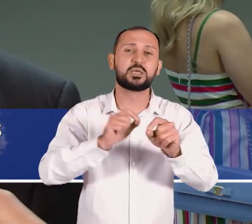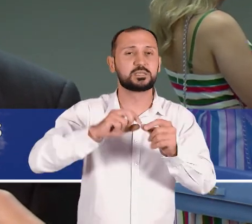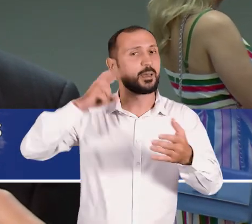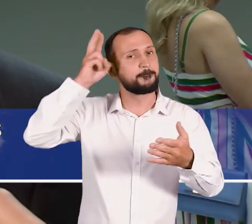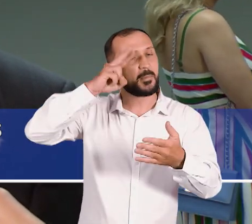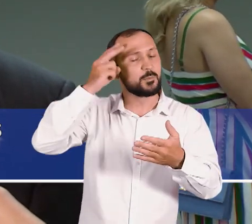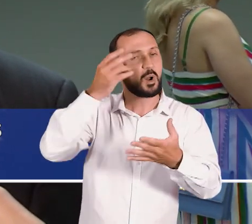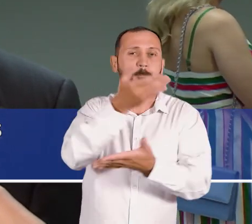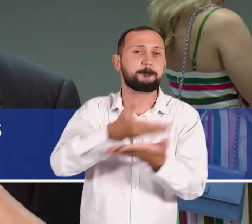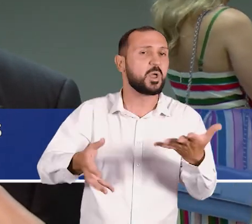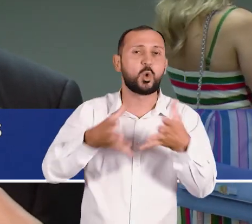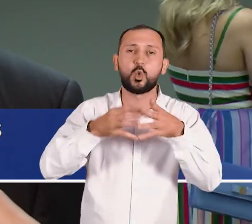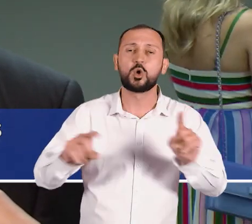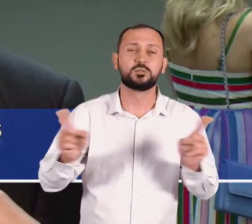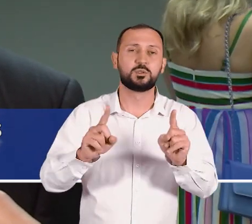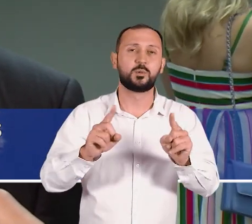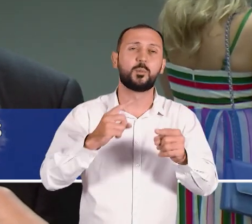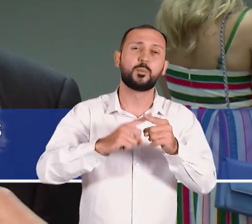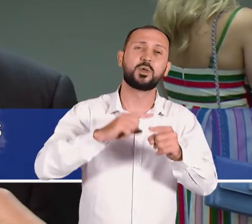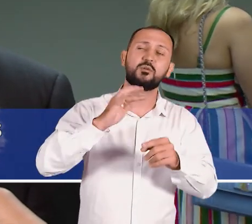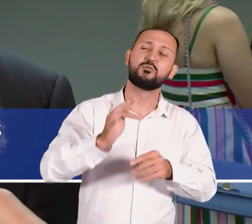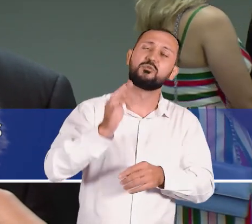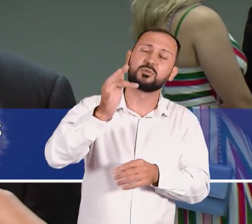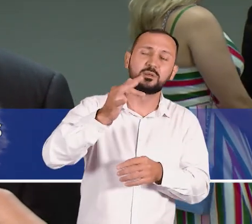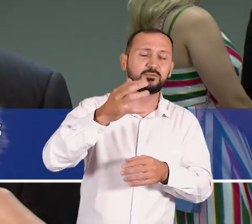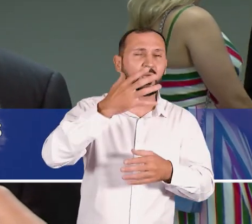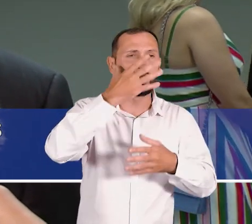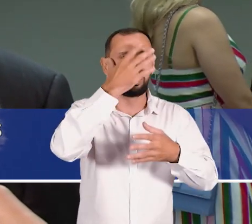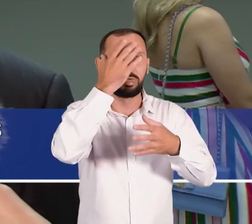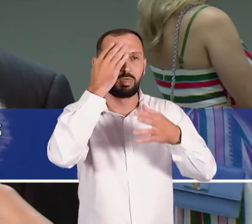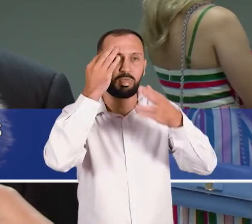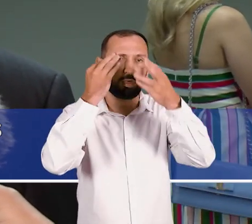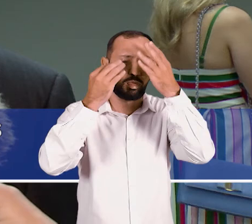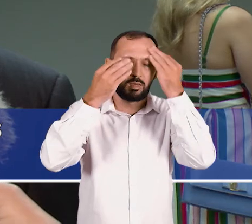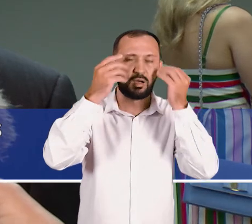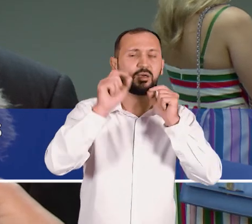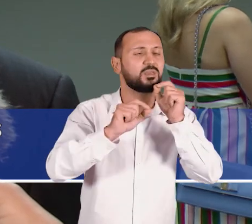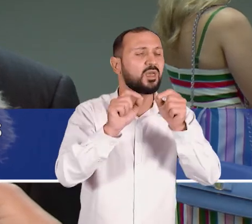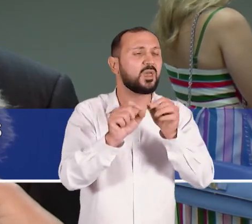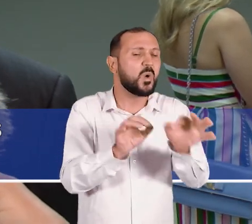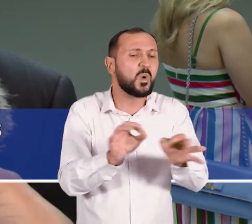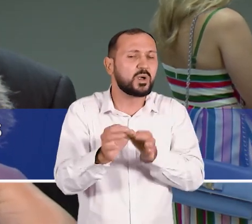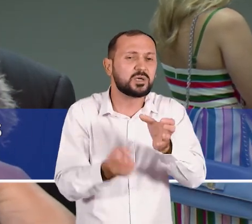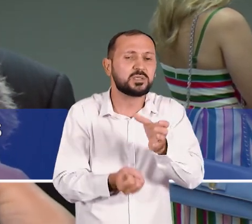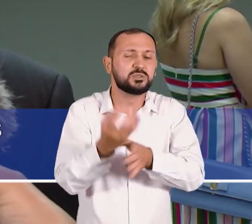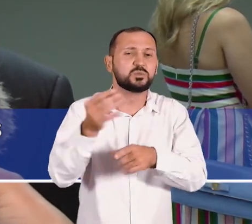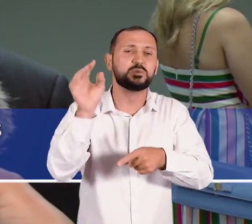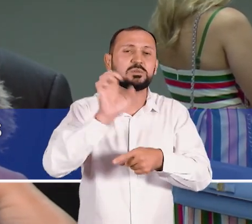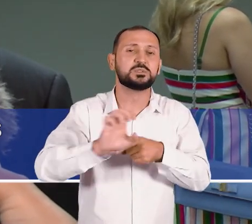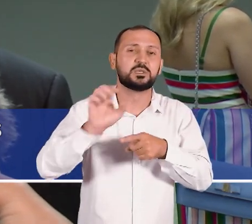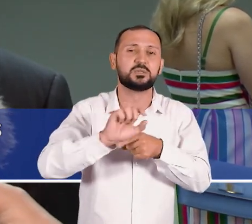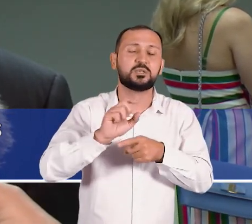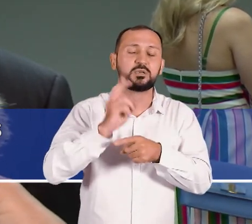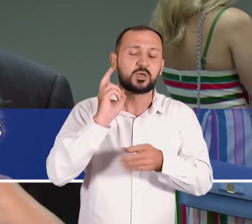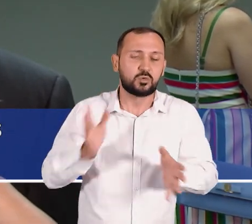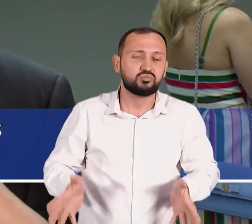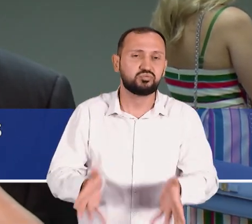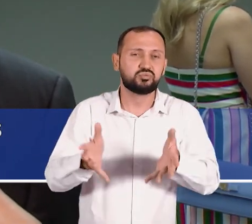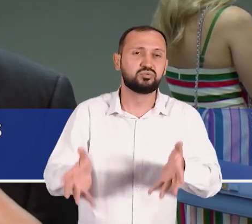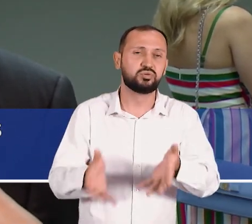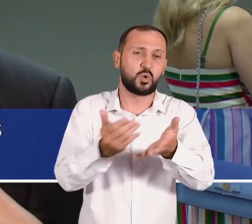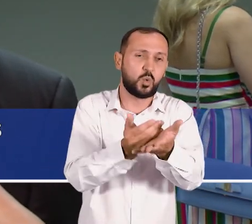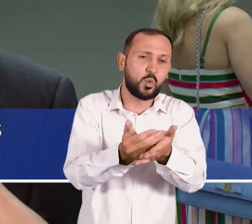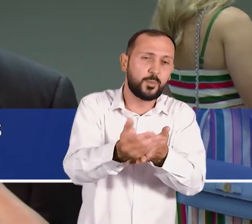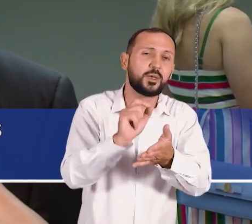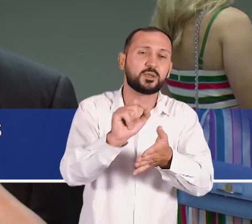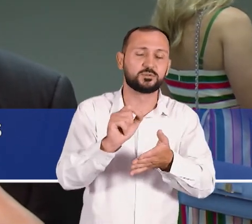fazer com que esta memória não se perca. Daqui a pouco as pessoas se esquecem completamente de quem que montou o Estado, de quem tocou